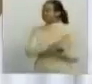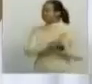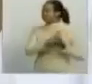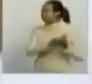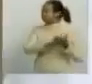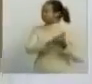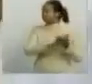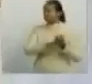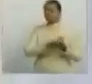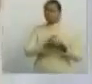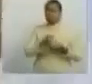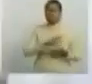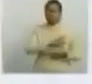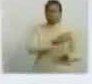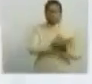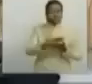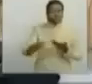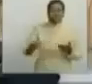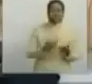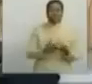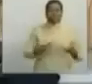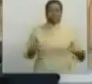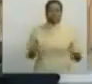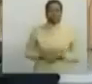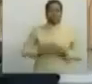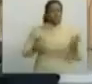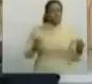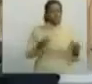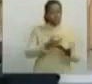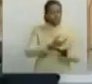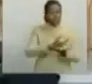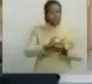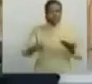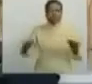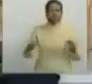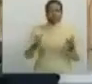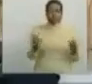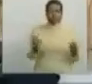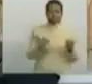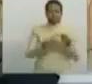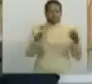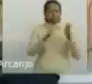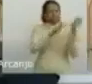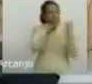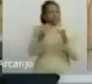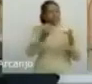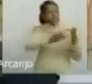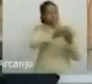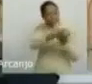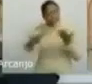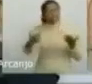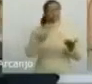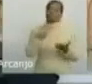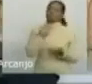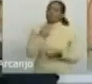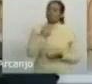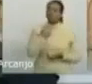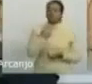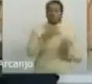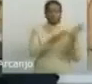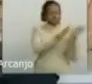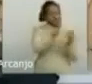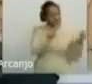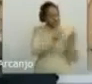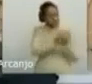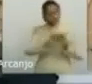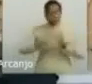perder aquilo, que perca tudo. Só nós não podemos perder Jesus Cristo nessa vida. E a nação brasileira,